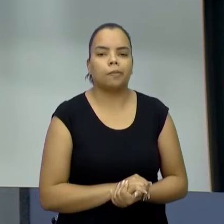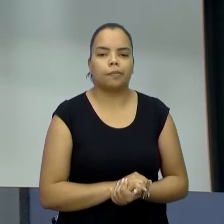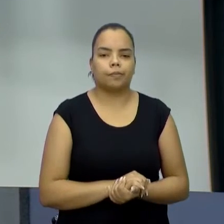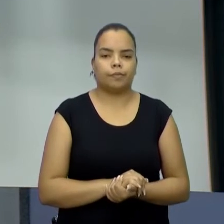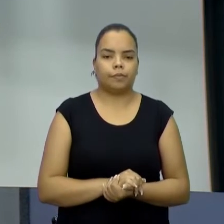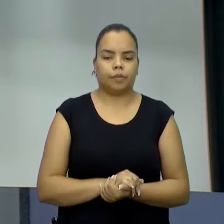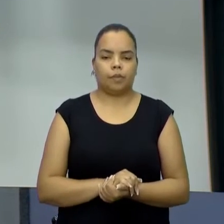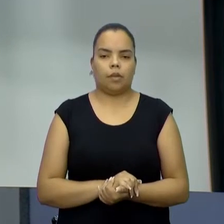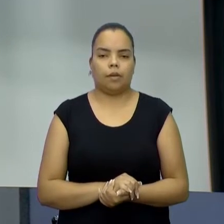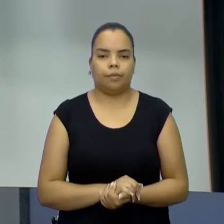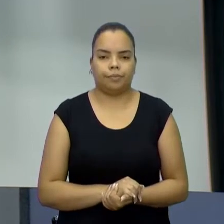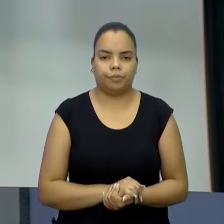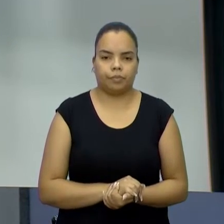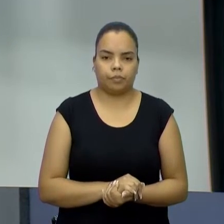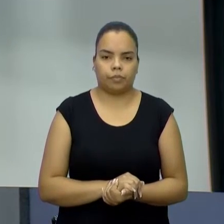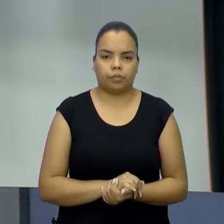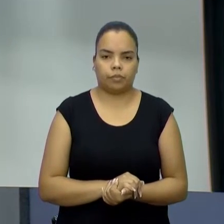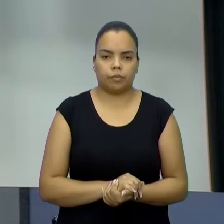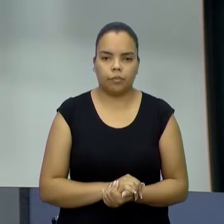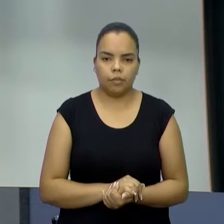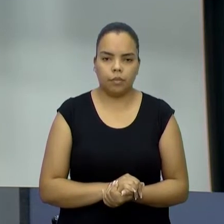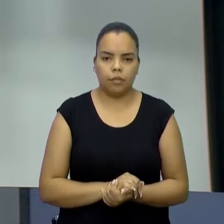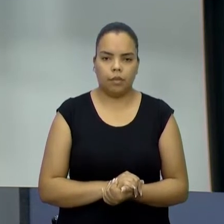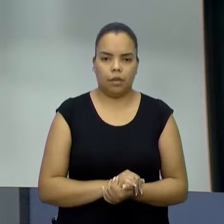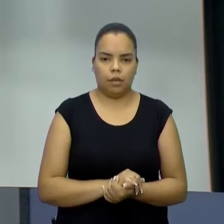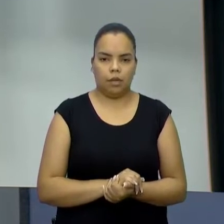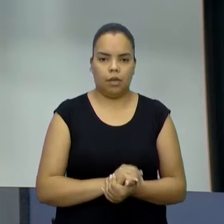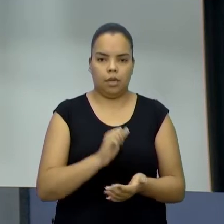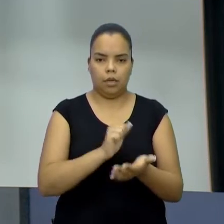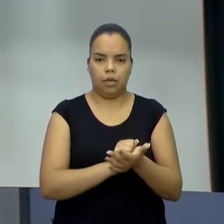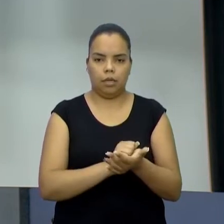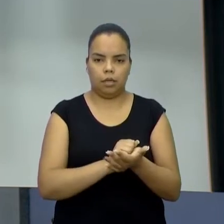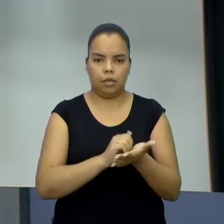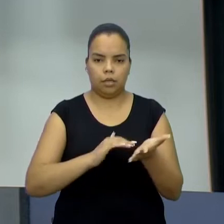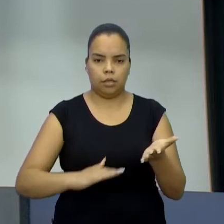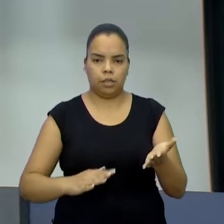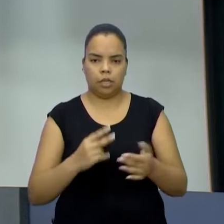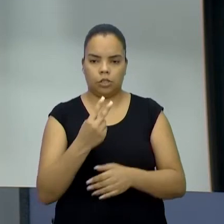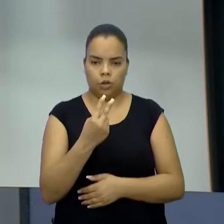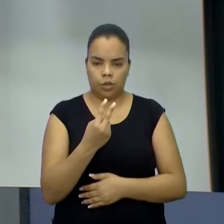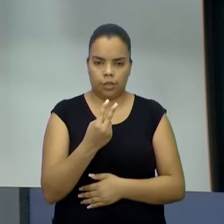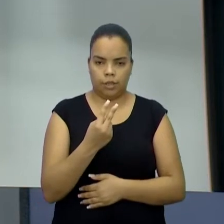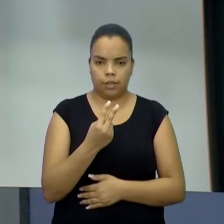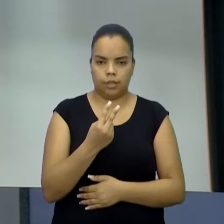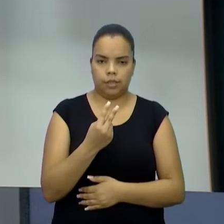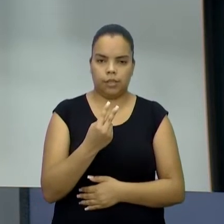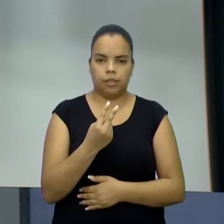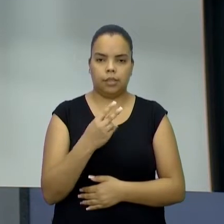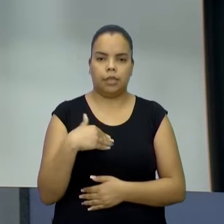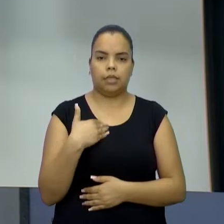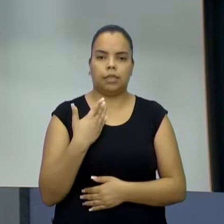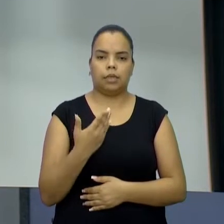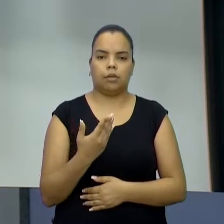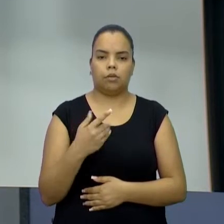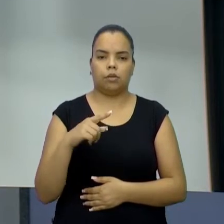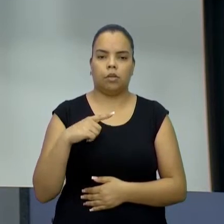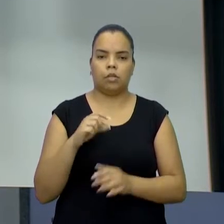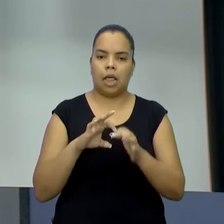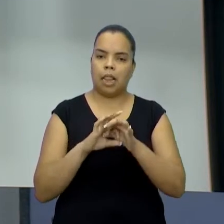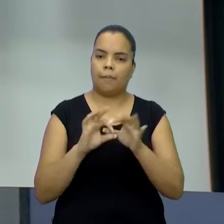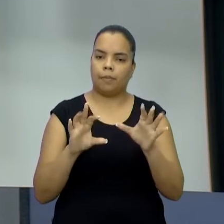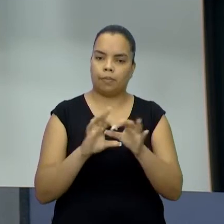que não era paralímpica. Nessa atividade integrada 2, aí então a gente deixou